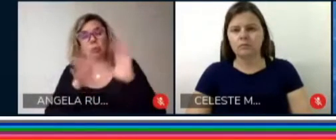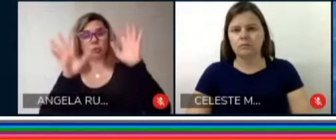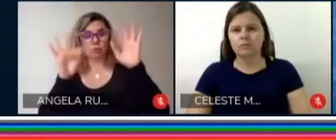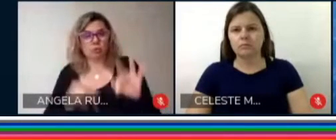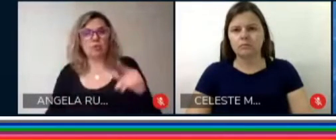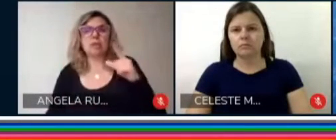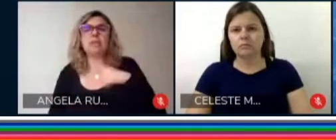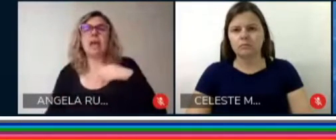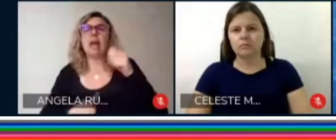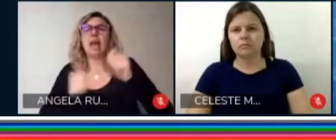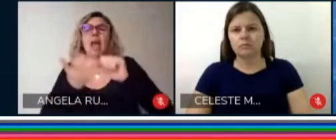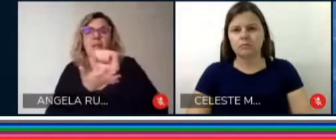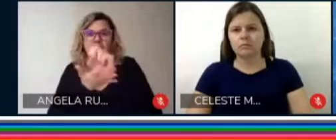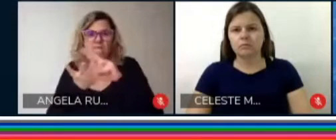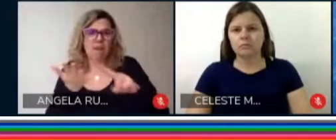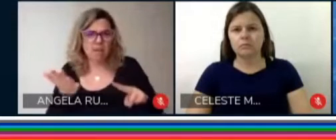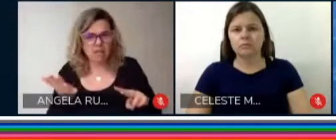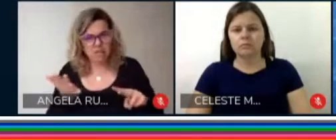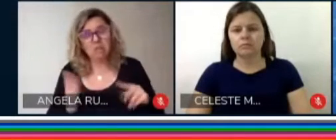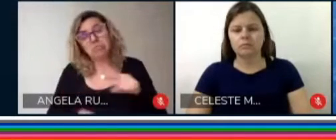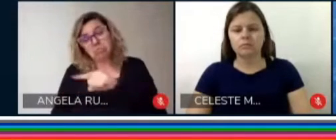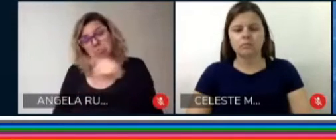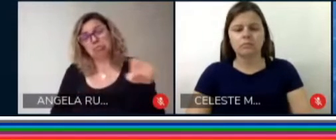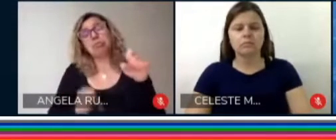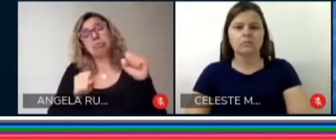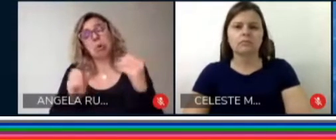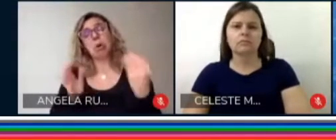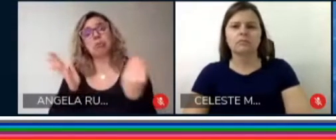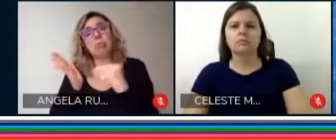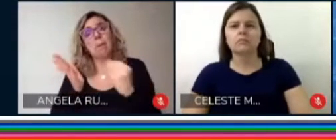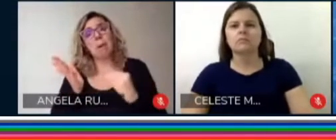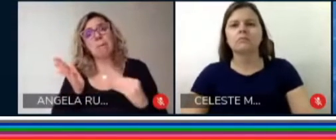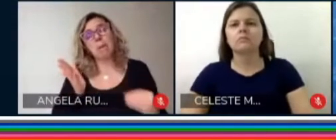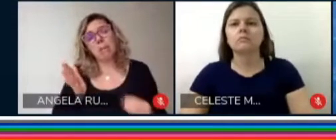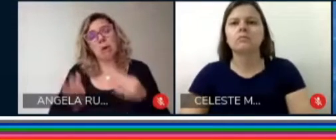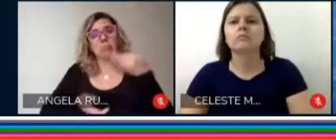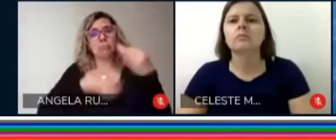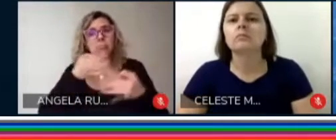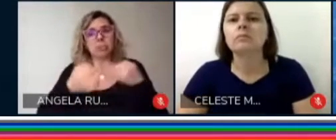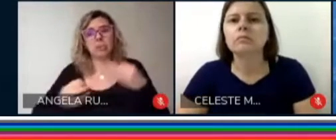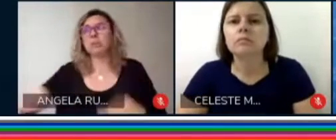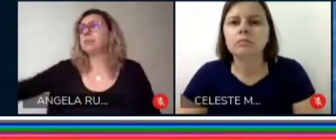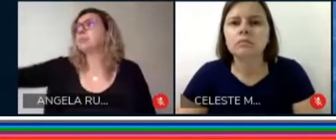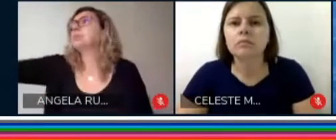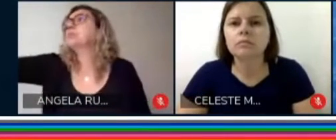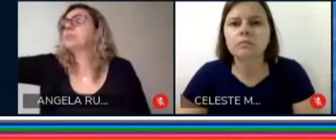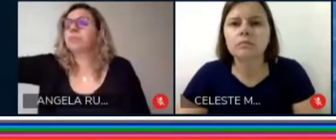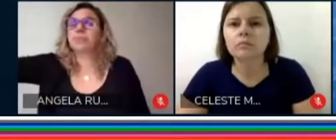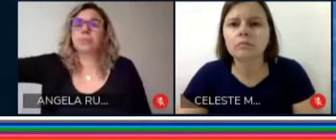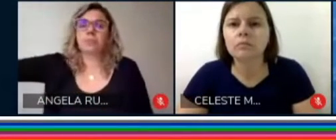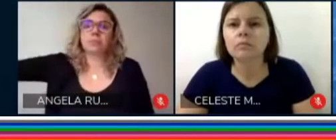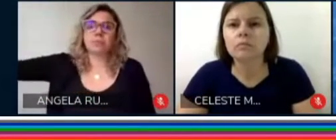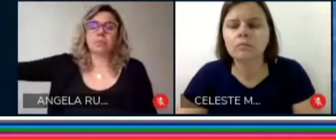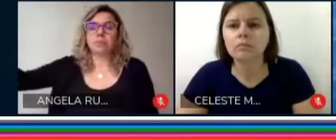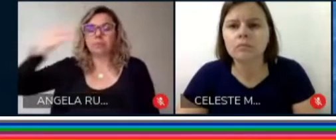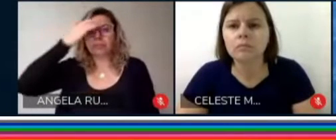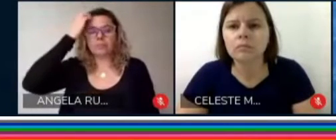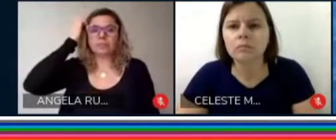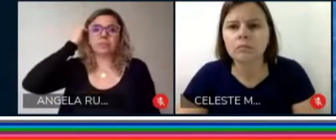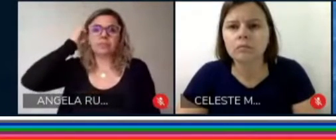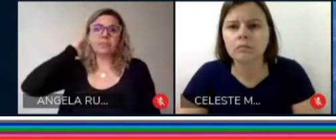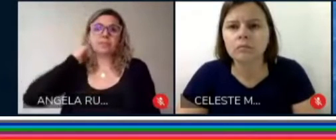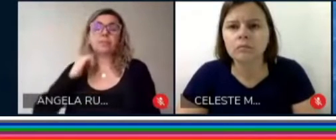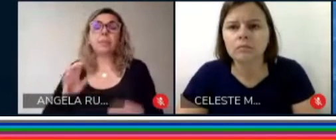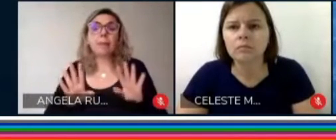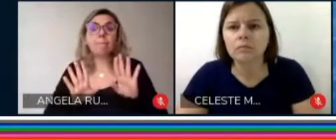de avaliação, e nesse formulário é possível fazer essa sugestão, essa solicitação, tá bem?